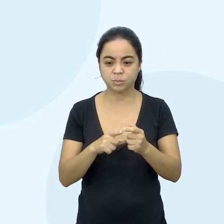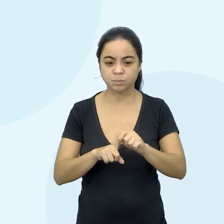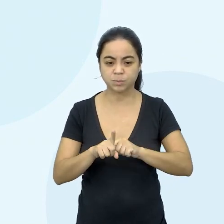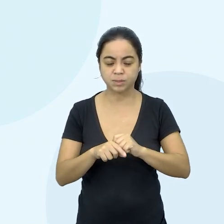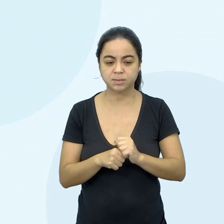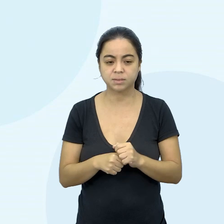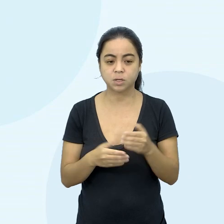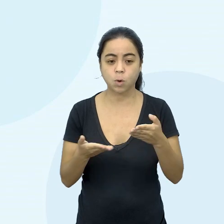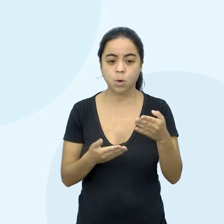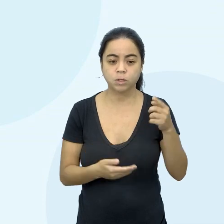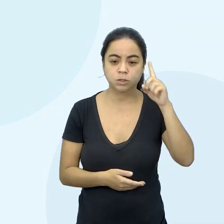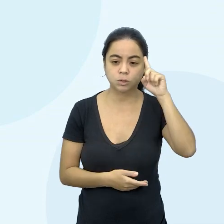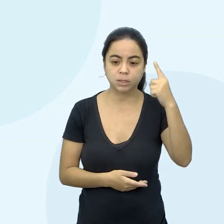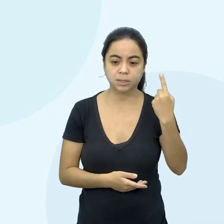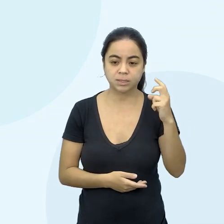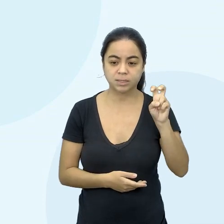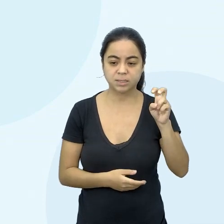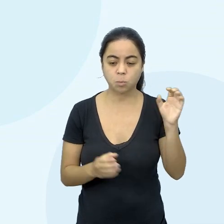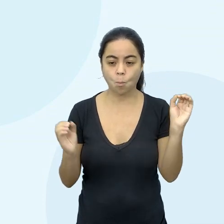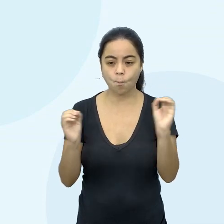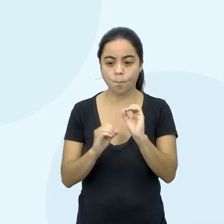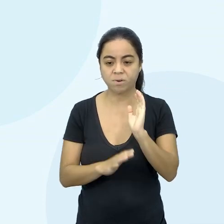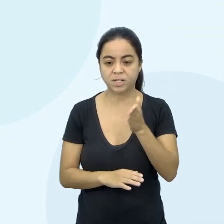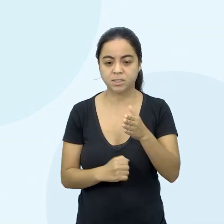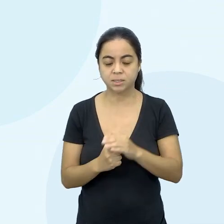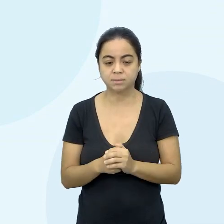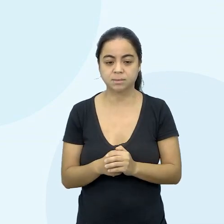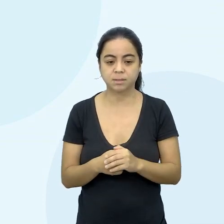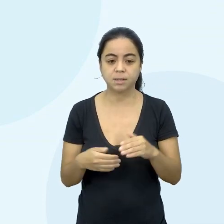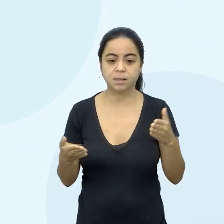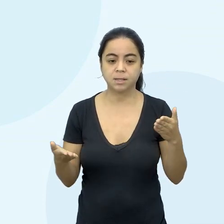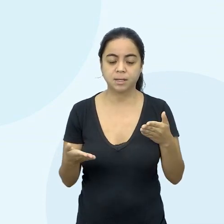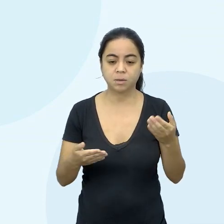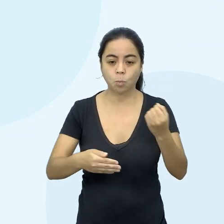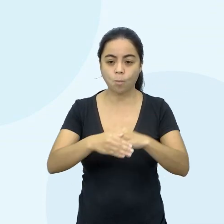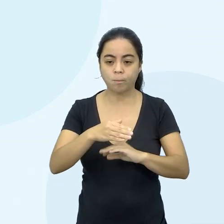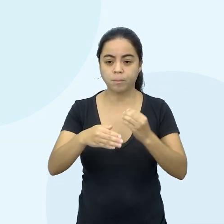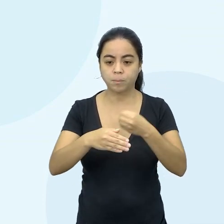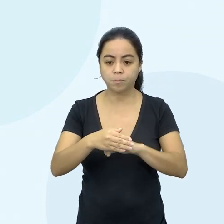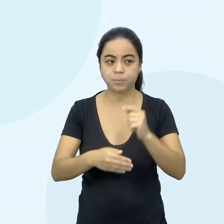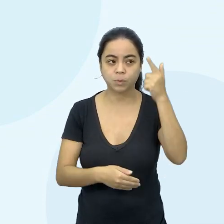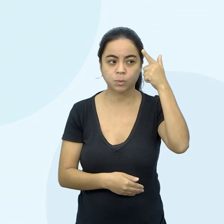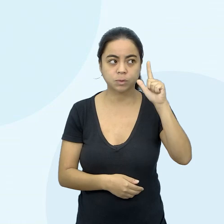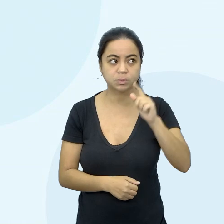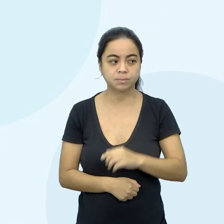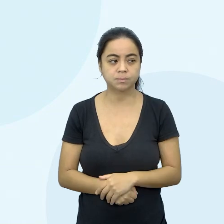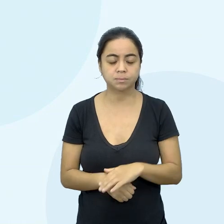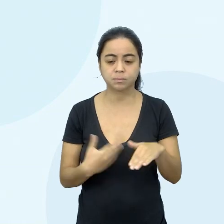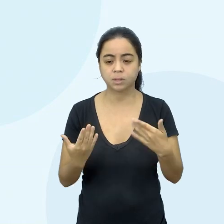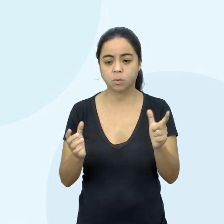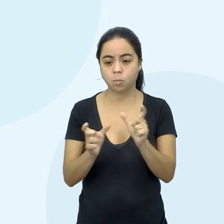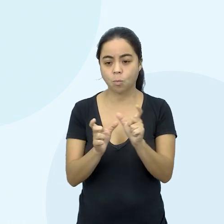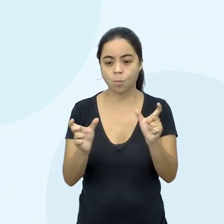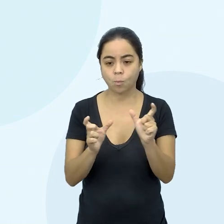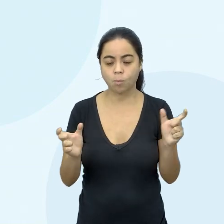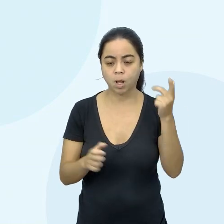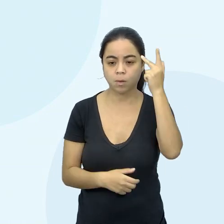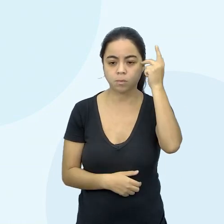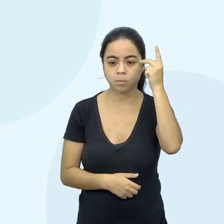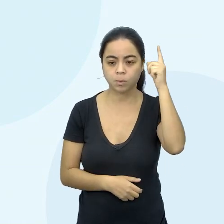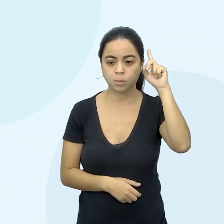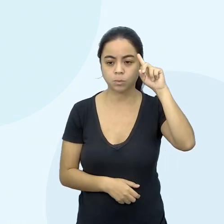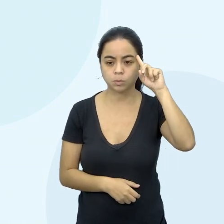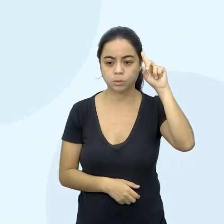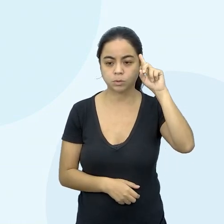zerado. Neste mês consegui economizar uma boa grana. Então, esses são termos mesmos que a gente utiliza no dia a dia, né, Renan?